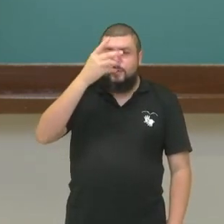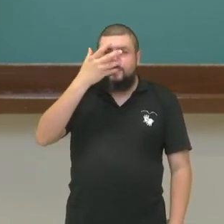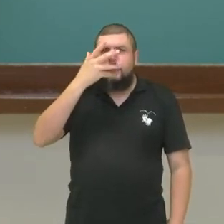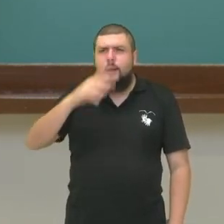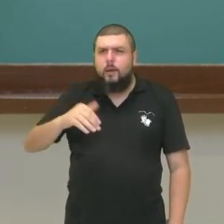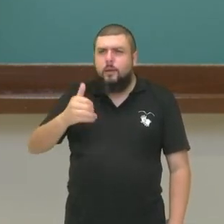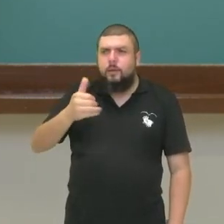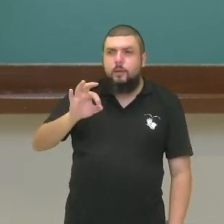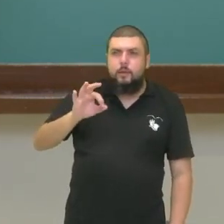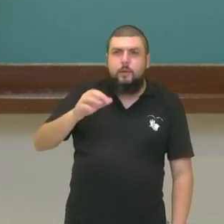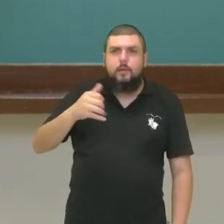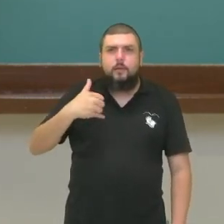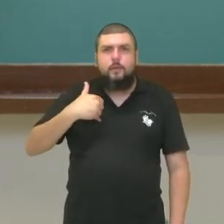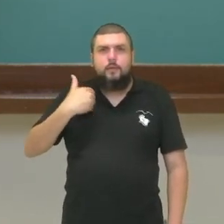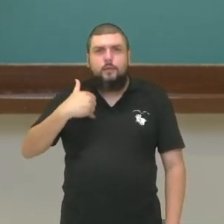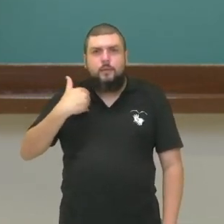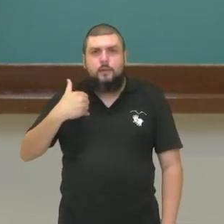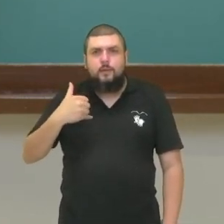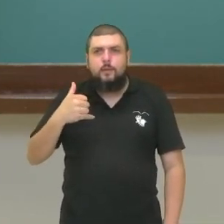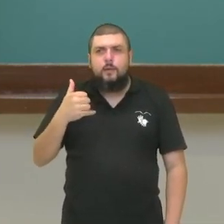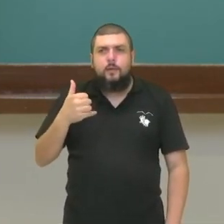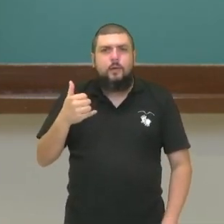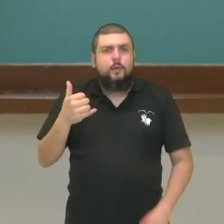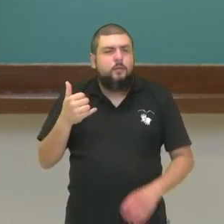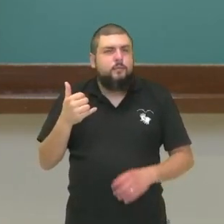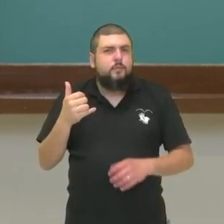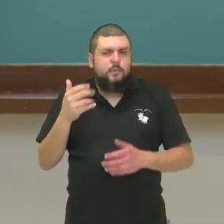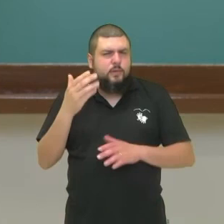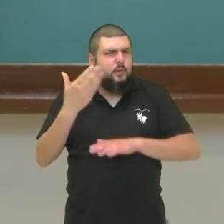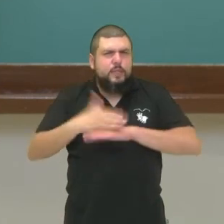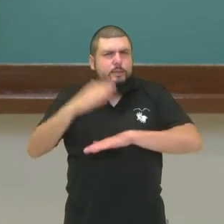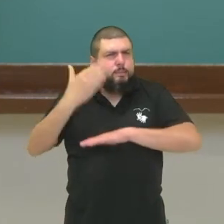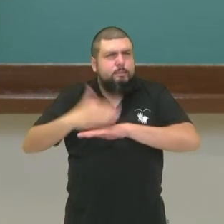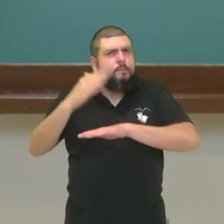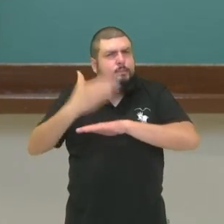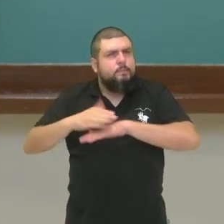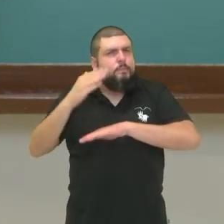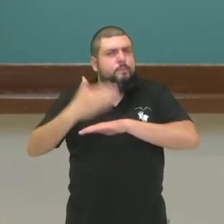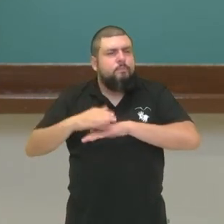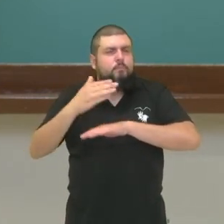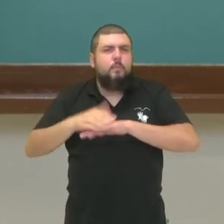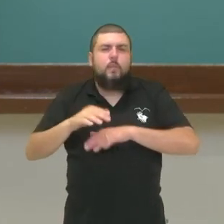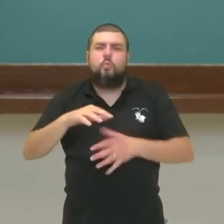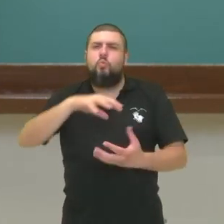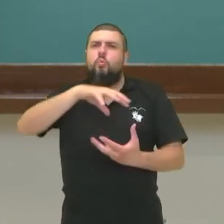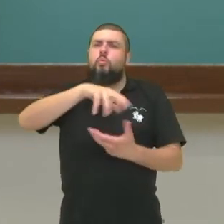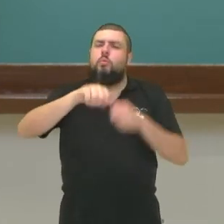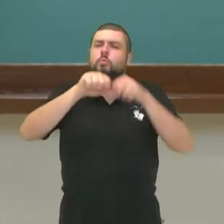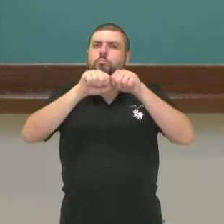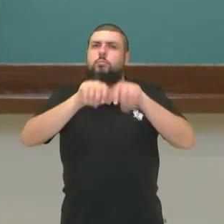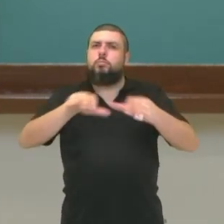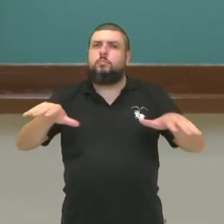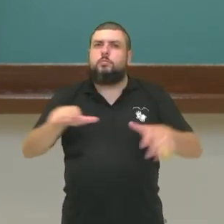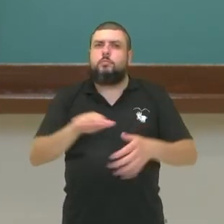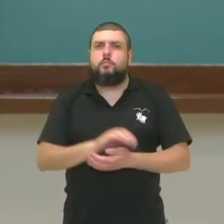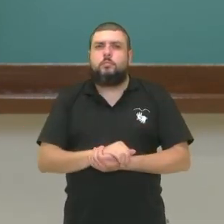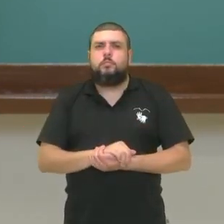saber fazer, tá? Era algo que o pessoal treinava nas escolas para conseguir copiar o passo do Michael